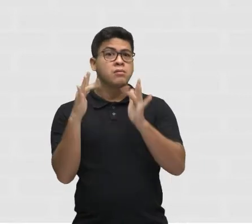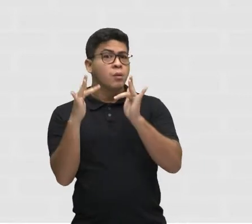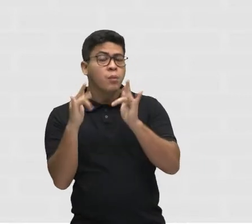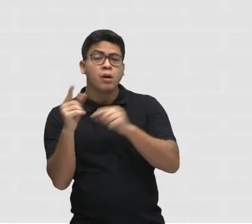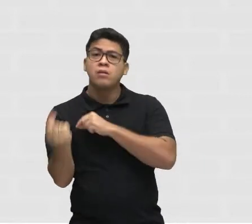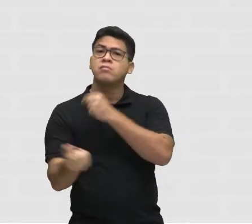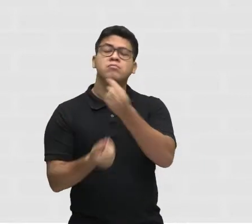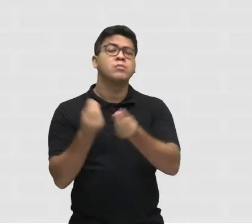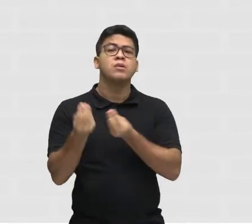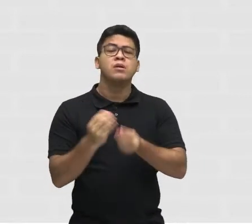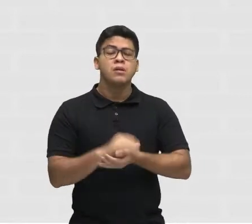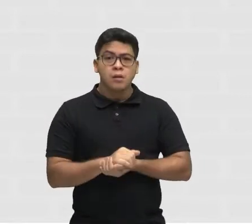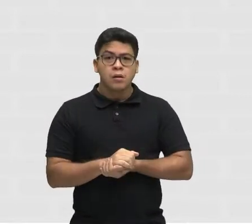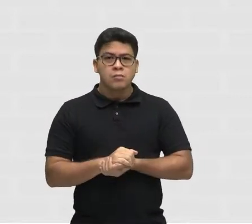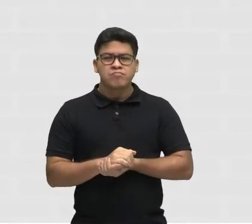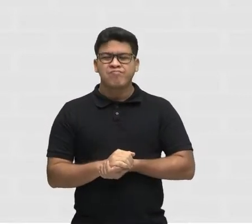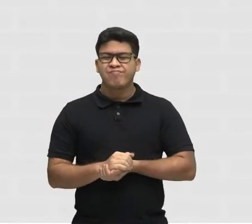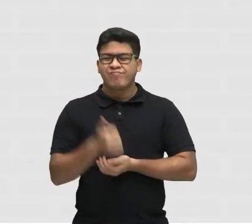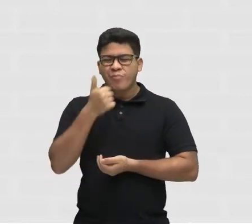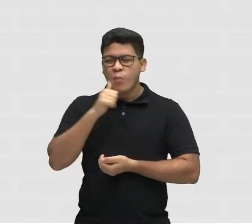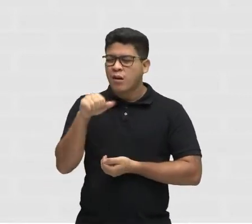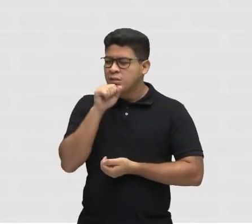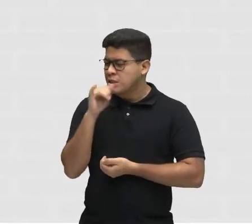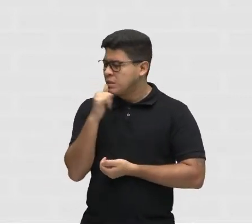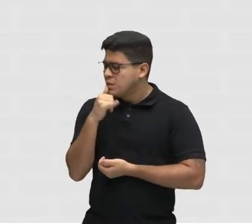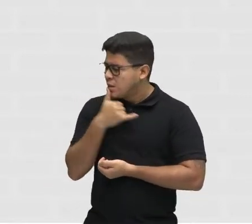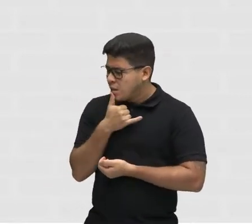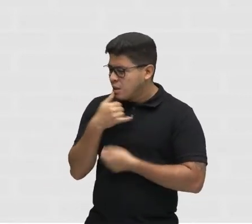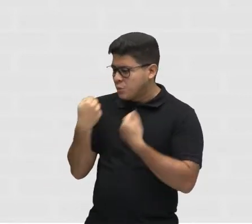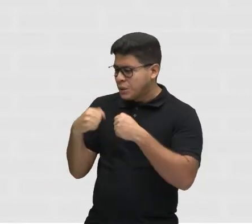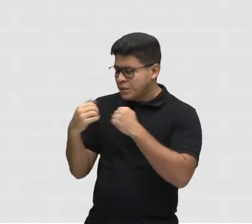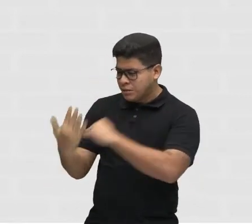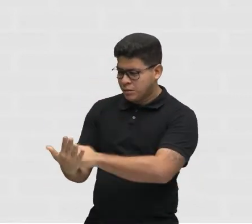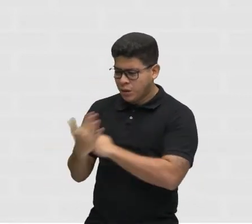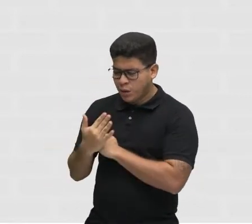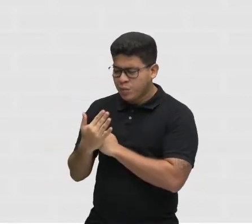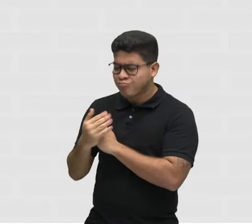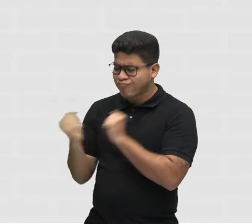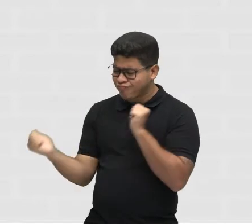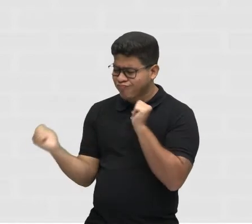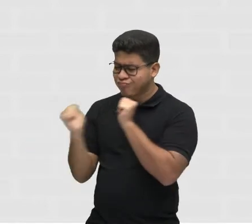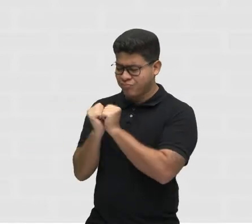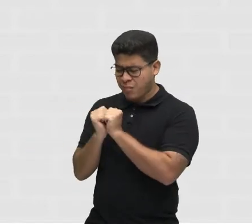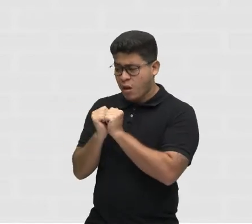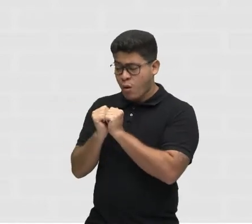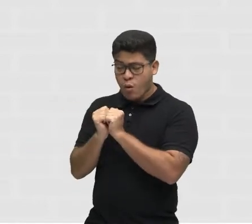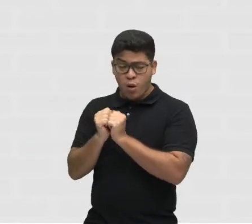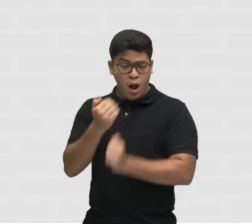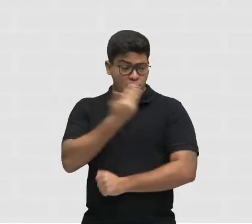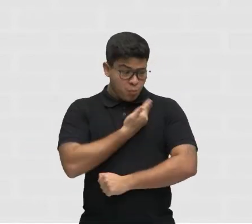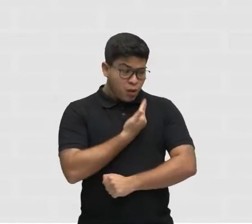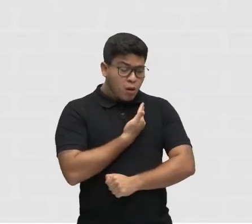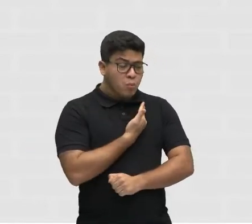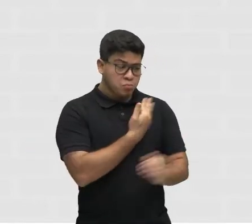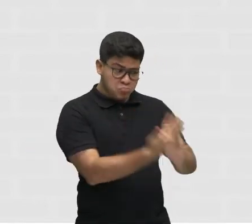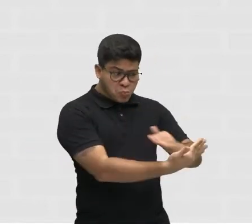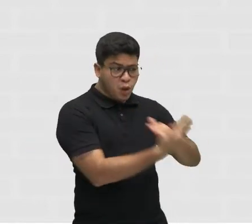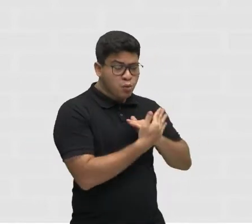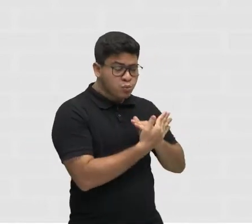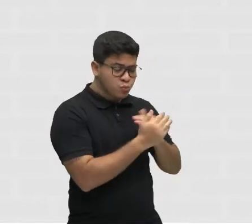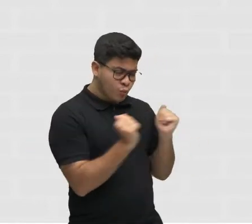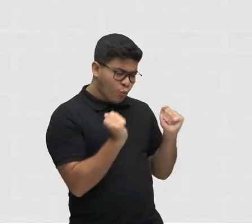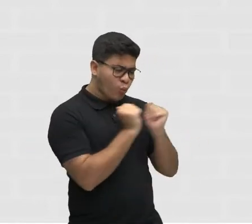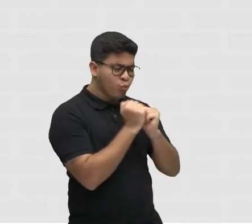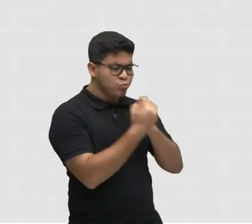bem, estou triste, estou me sentindo assim, assim, assim, preciso de ajuda, fica comigo. Fulano, meu amigo, fica comigo hoje,